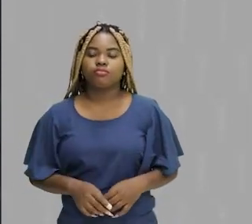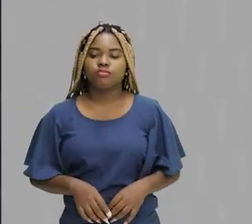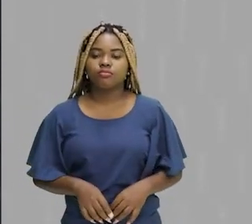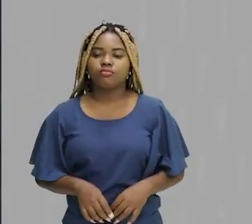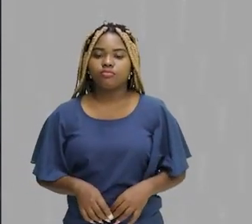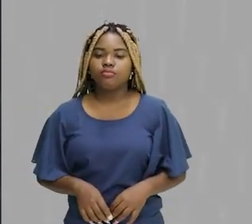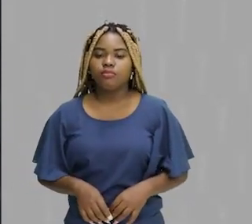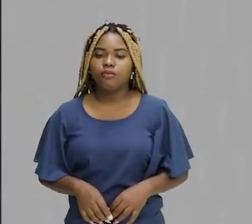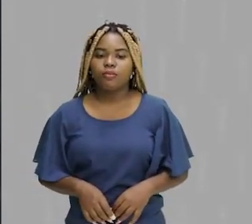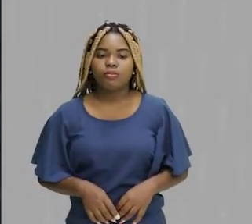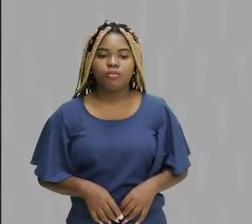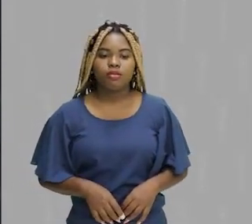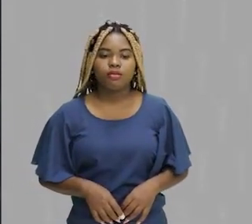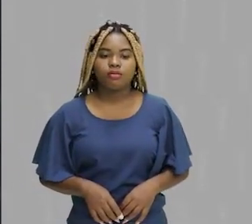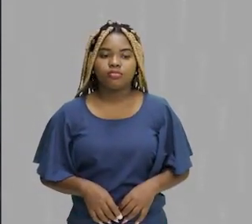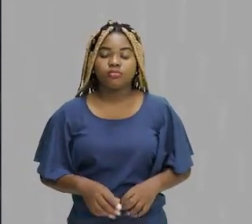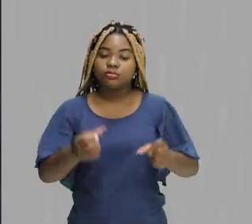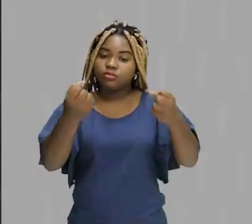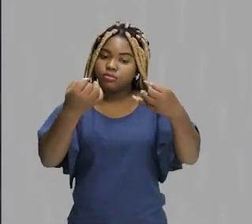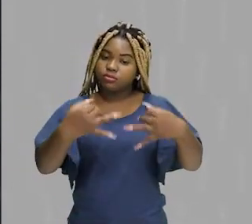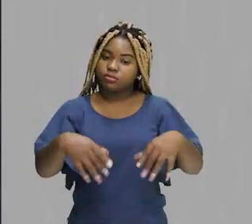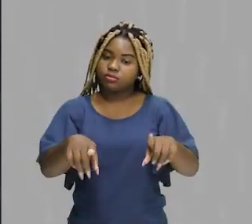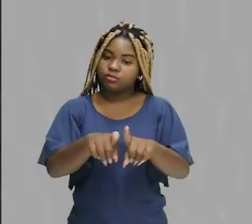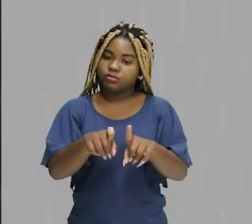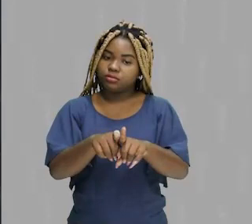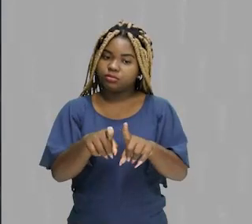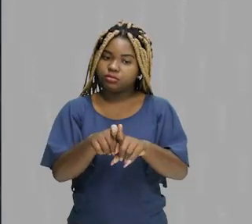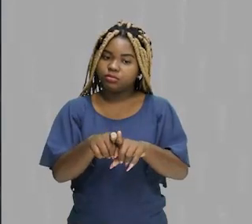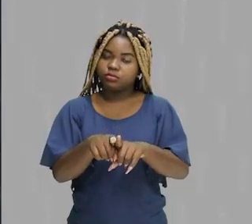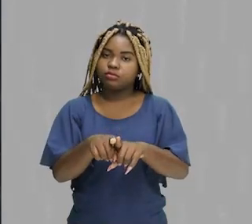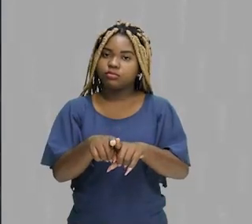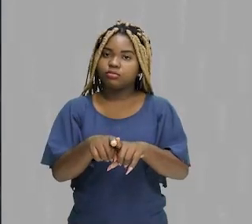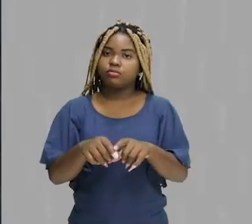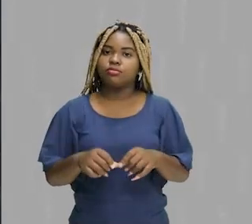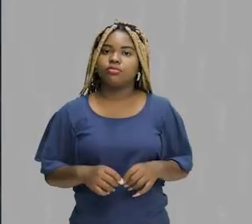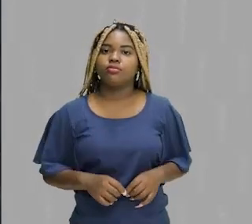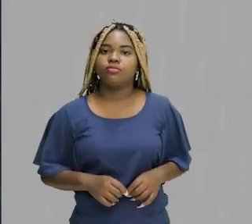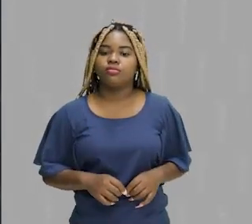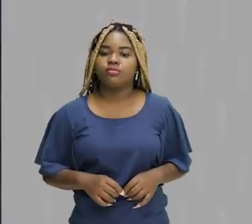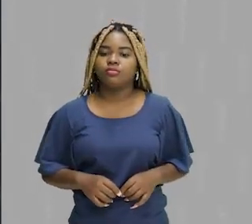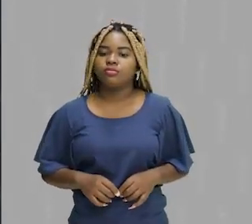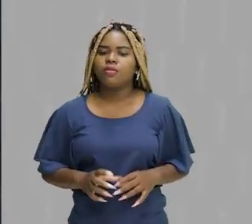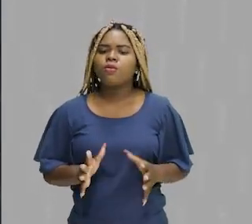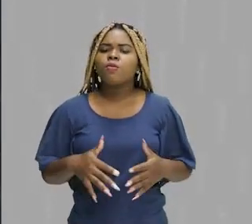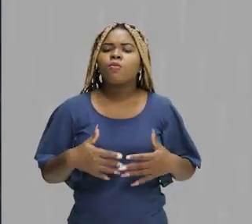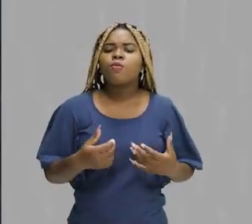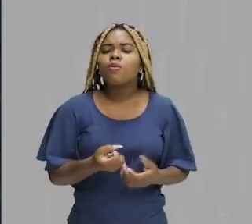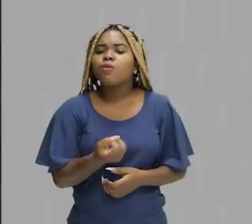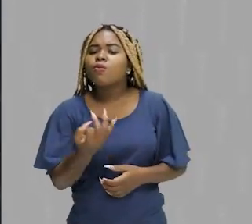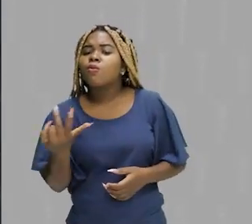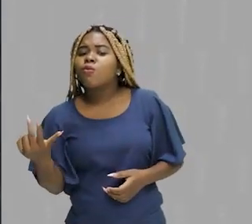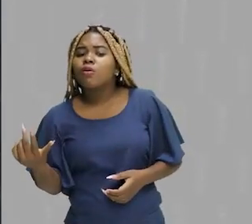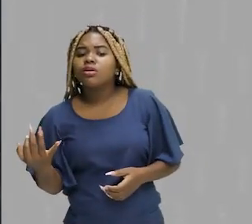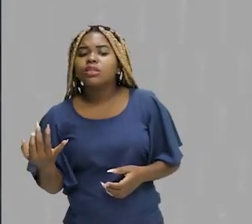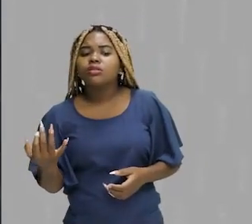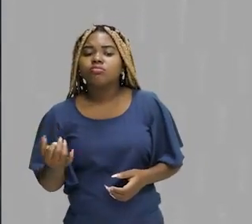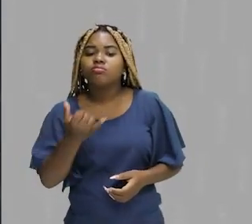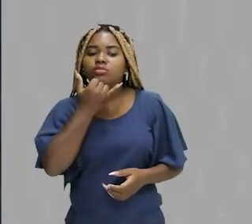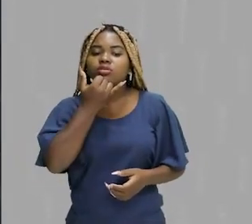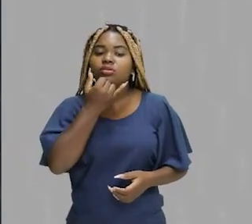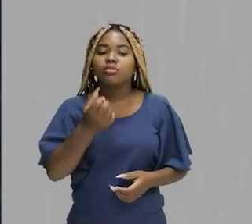Interessante aqui essa observação que eu trouxe para vocês. Olha só, quando os combustíveis são formados por